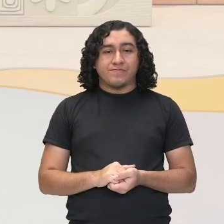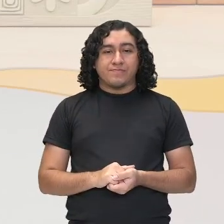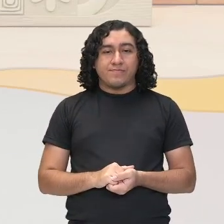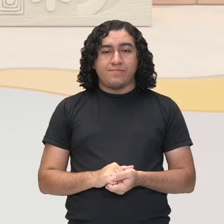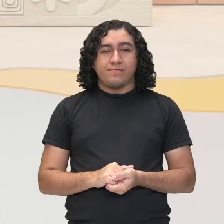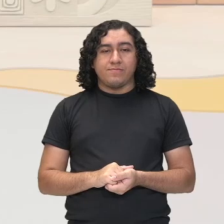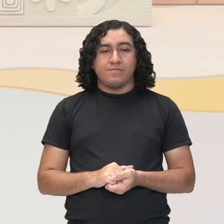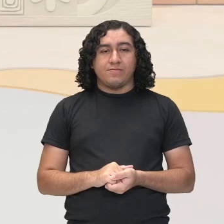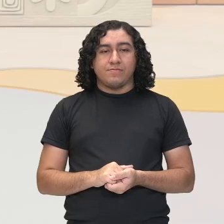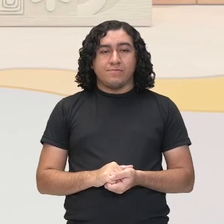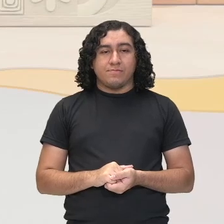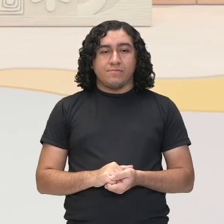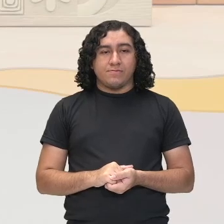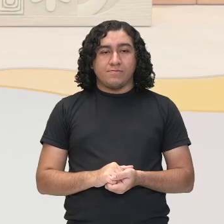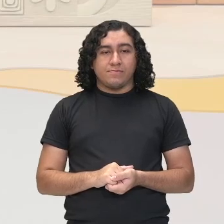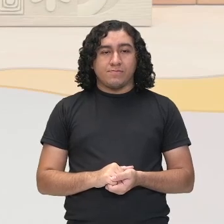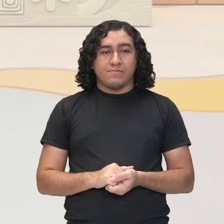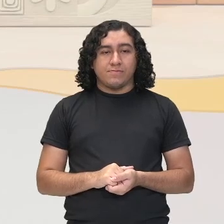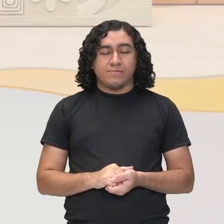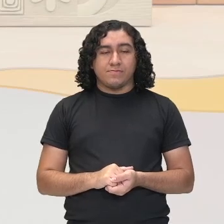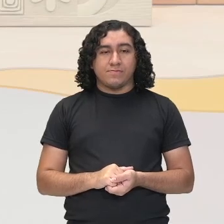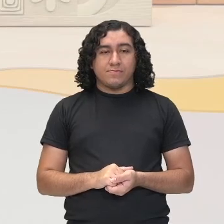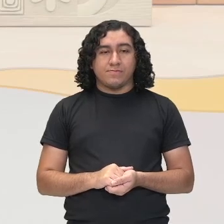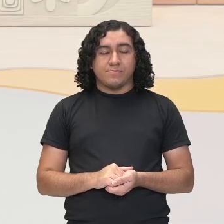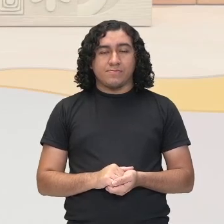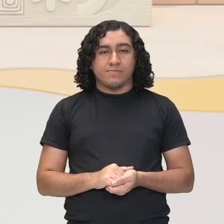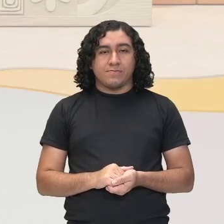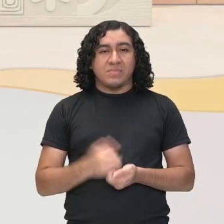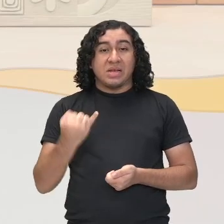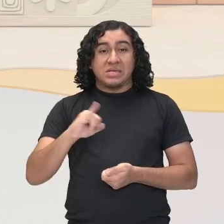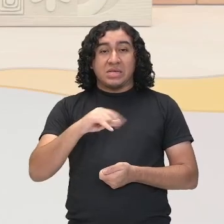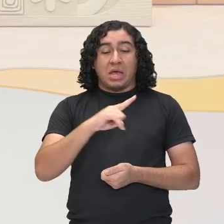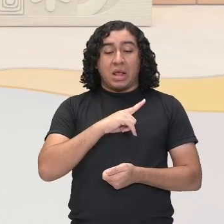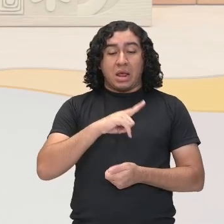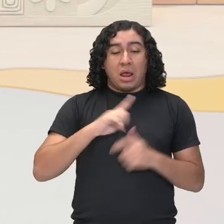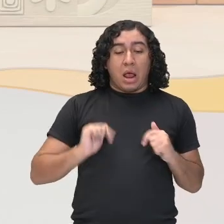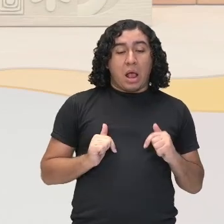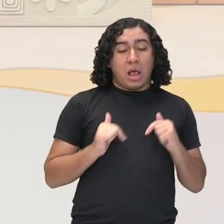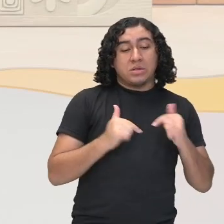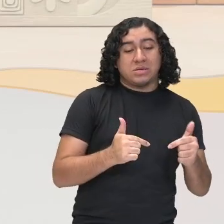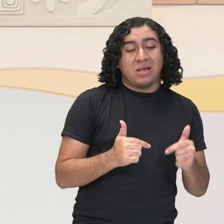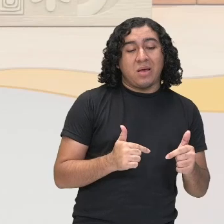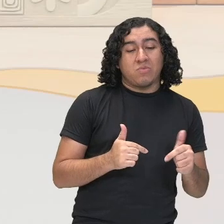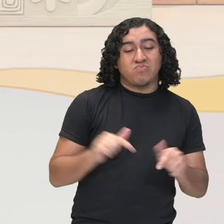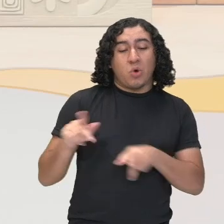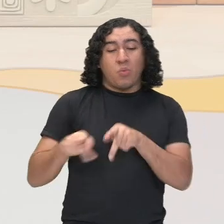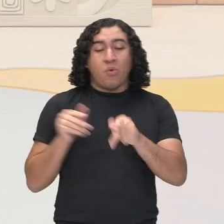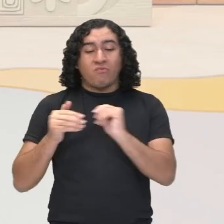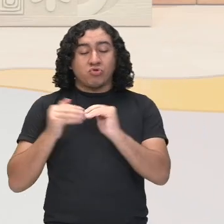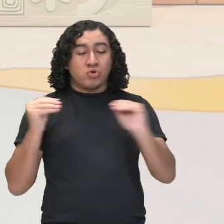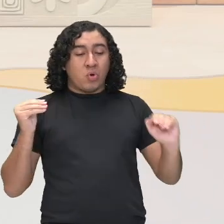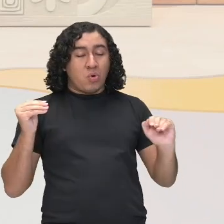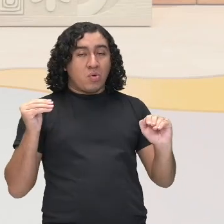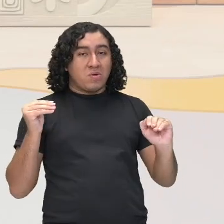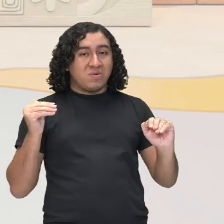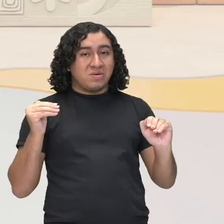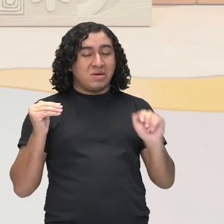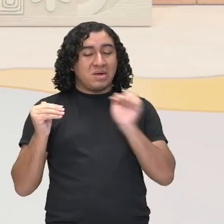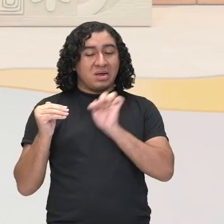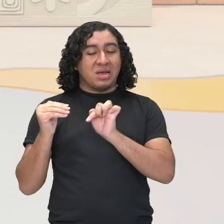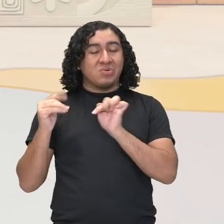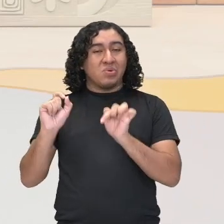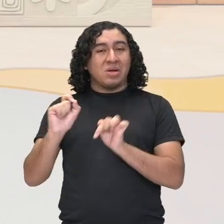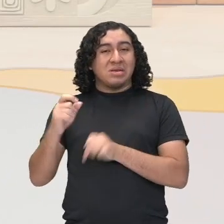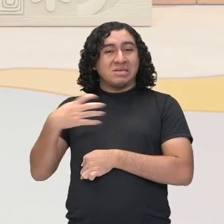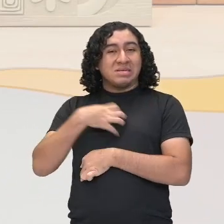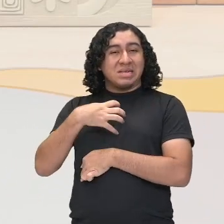populares e ações impopulares. Quando tiver alguma ação impopular que vai gerar insatisfação para a população, para o povo, é melhor